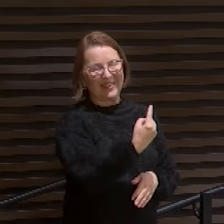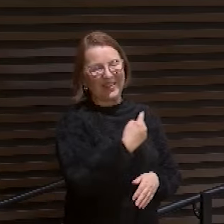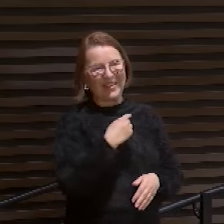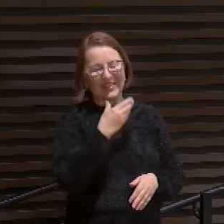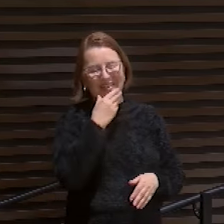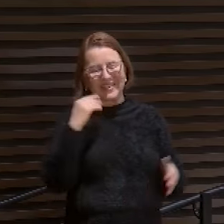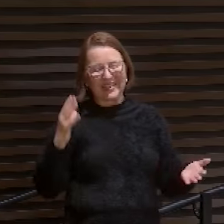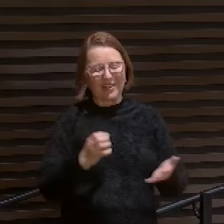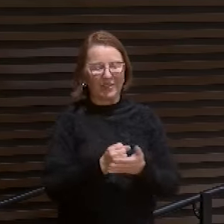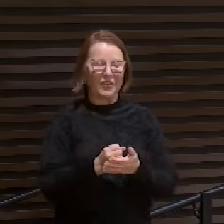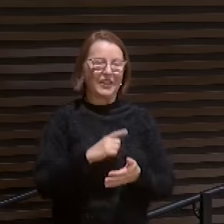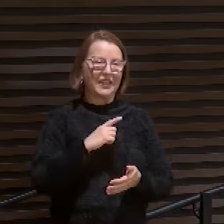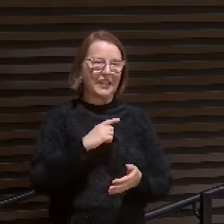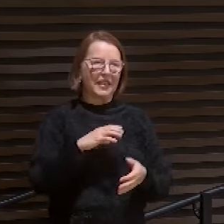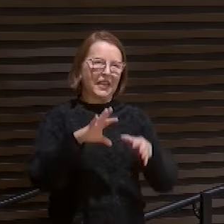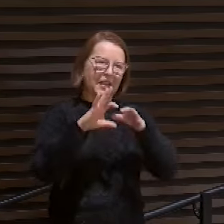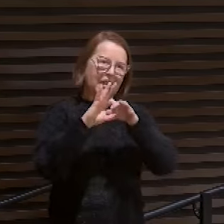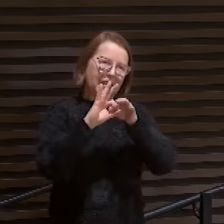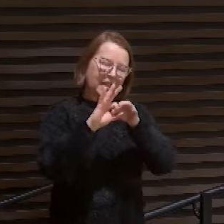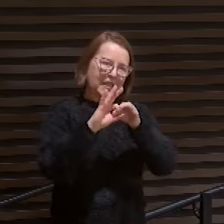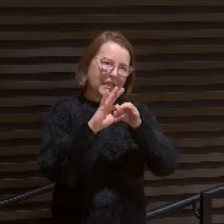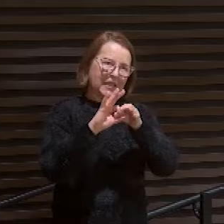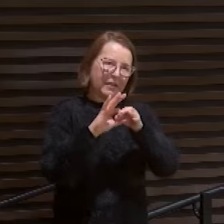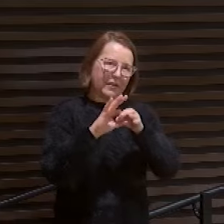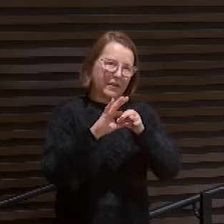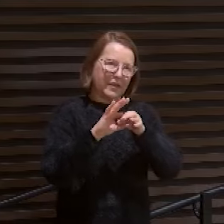Tem a aliança da terra de Israel